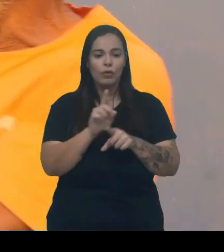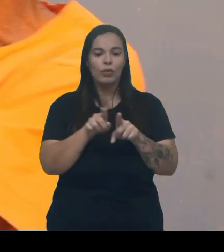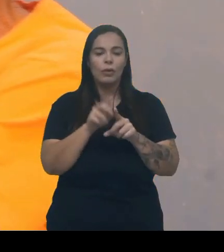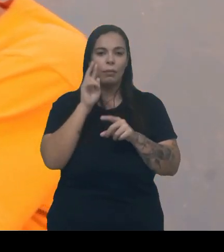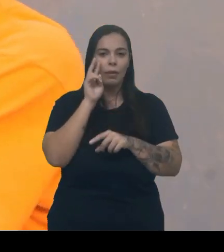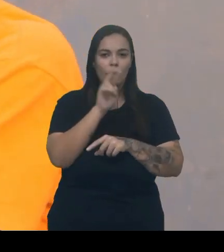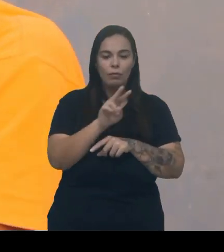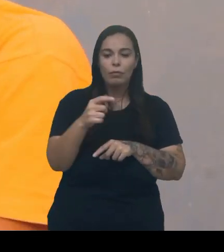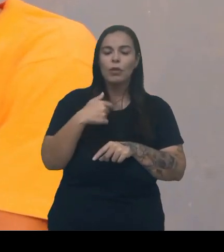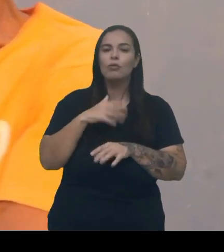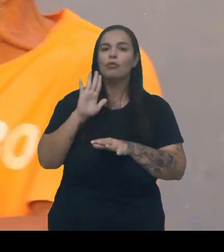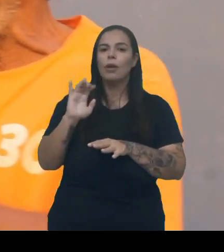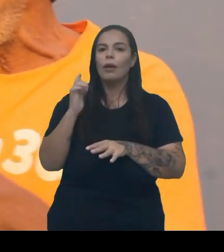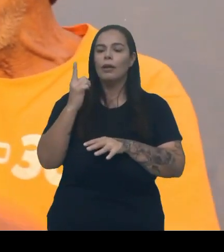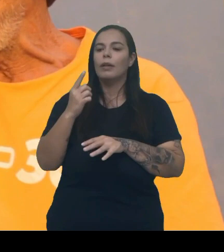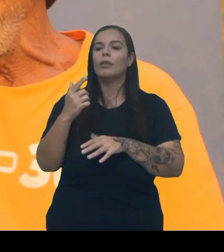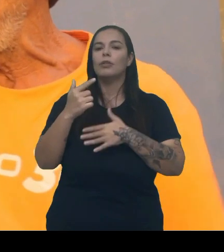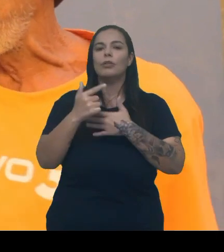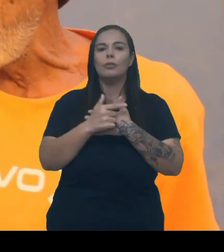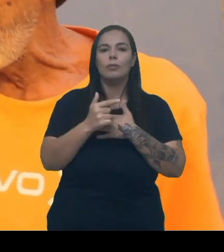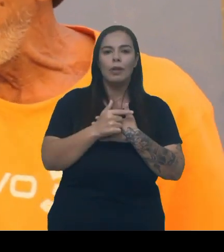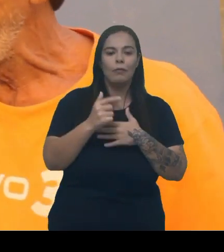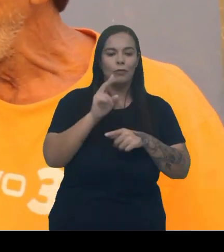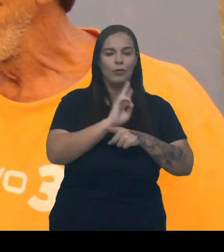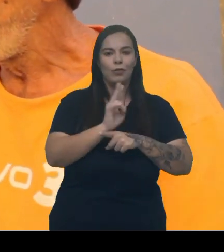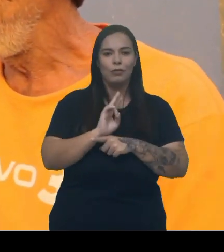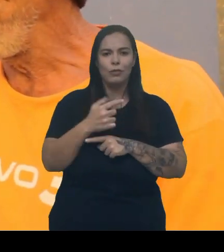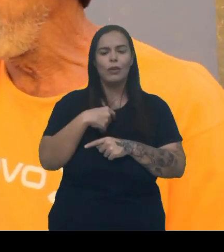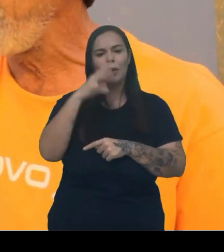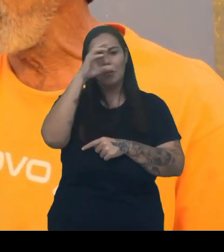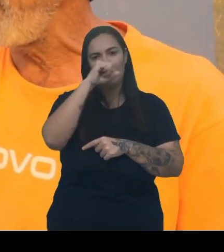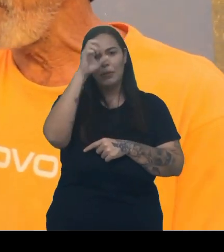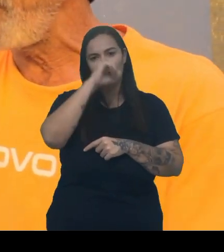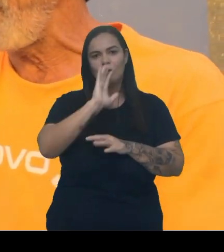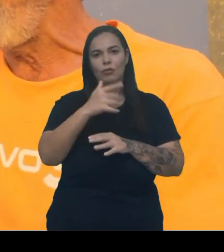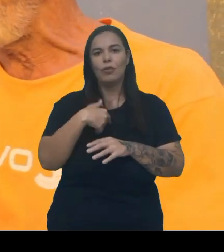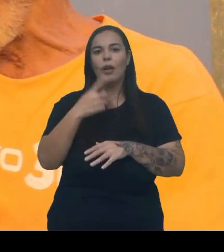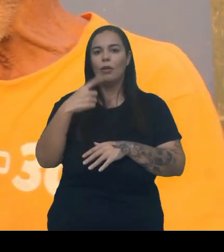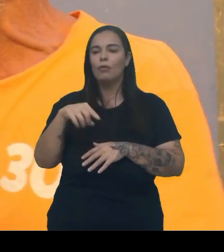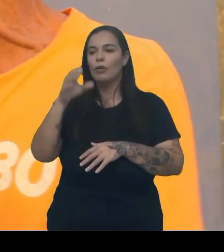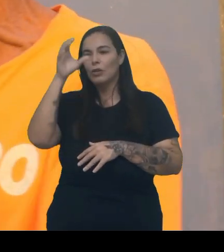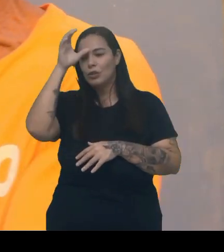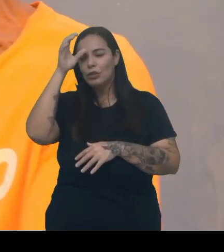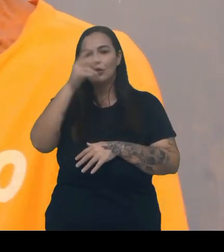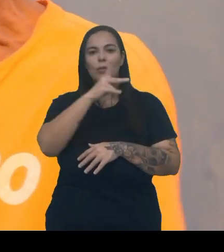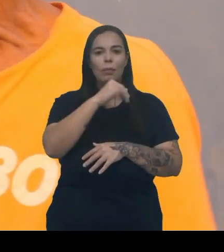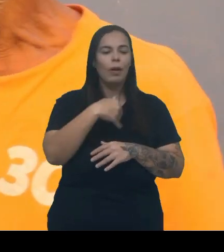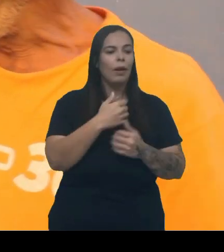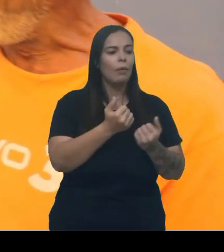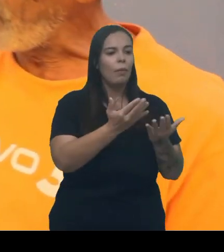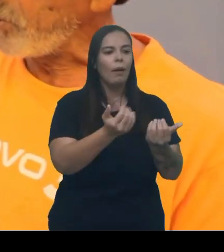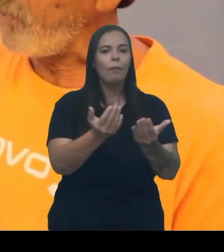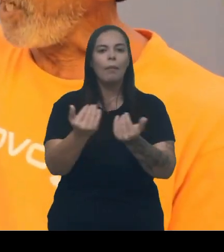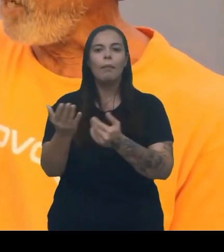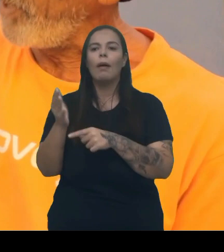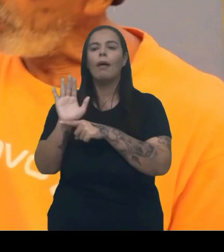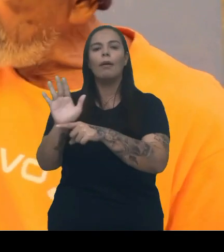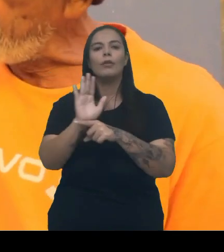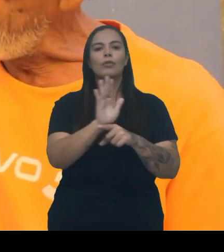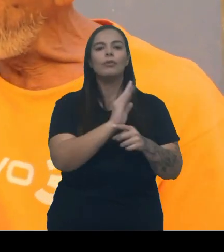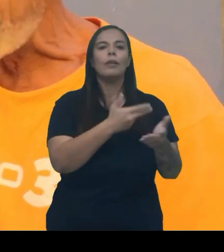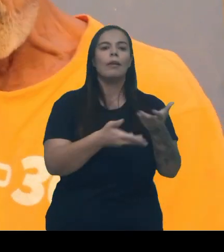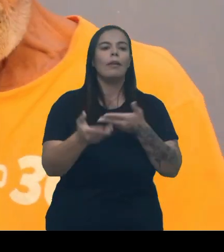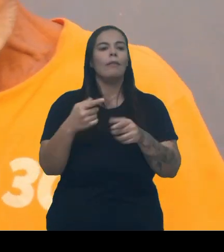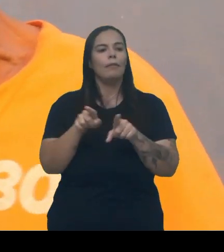da tainha que vinha de lá, fui vigia da tainha que vinha de cá. Aprendi porque eu levava café pro meu pai, pro meu tio. Aí eu via quando ele vinha catando,